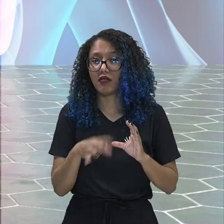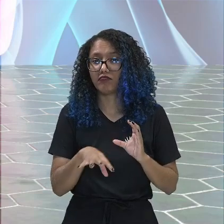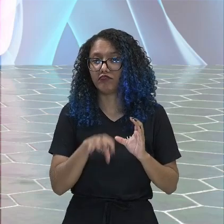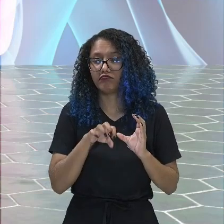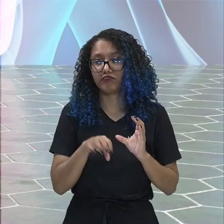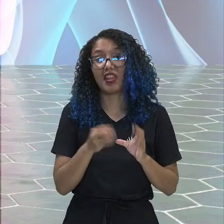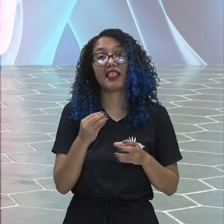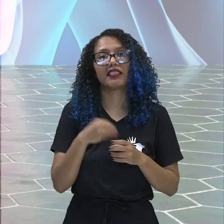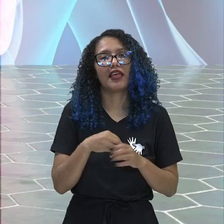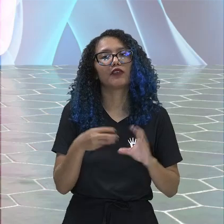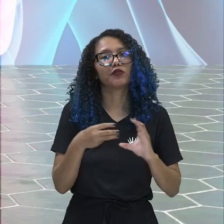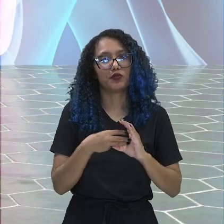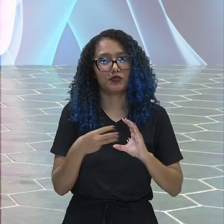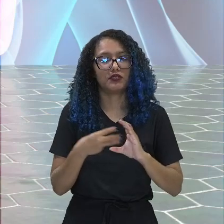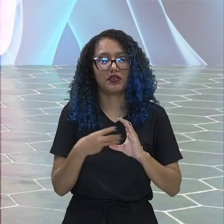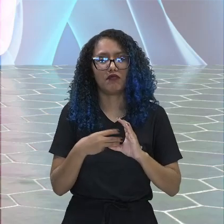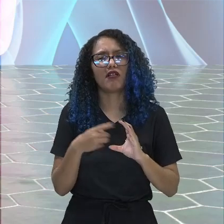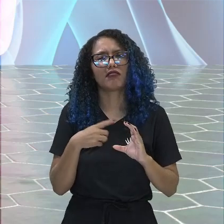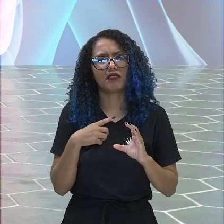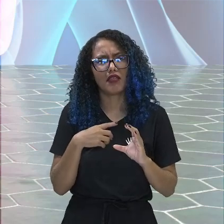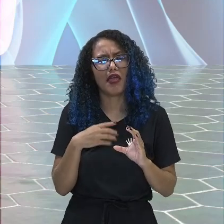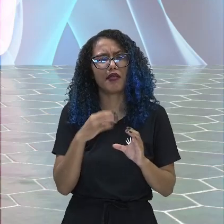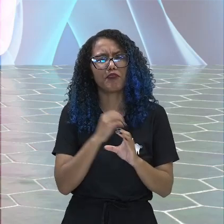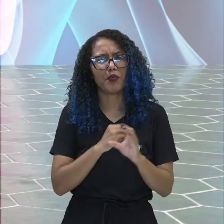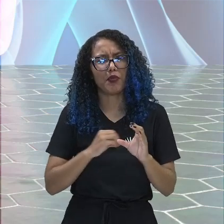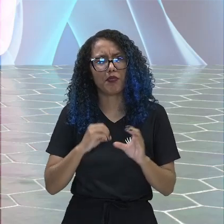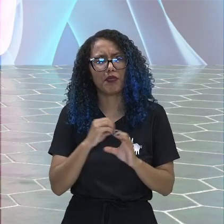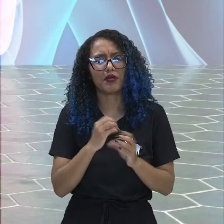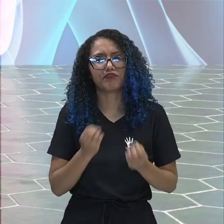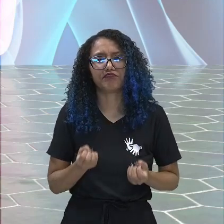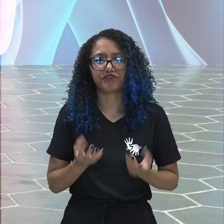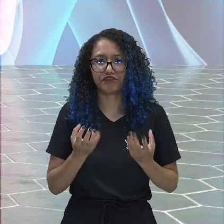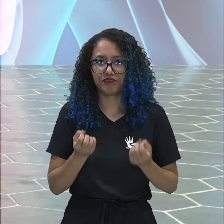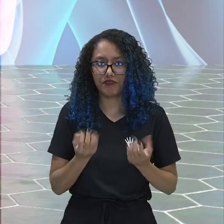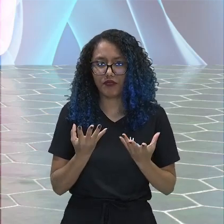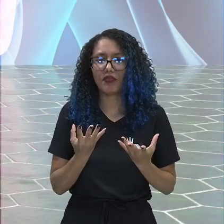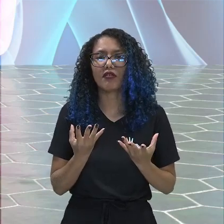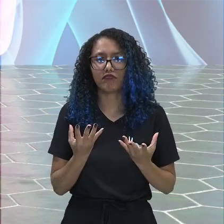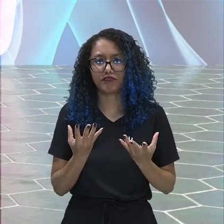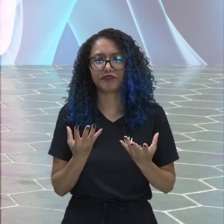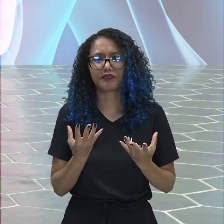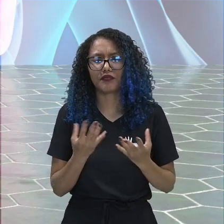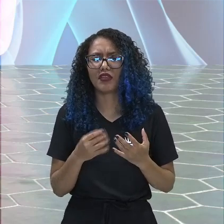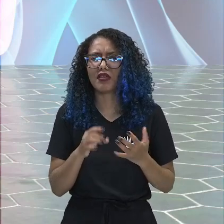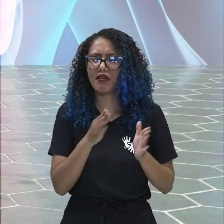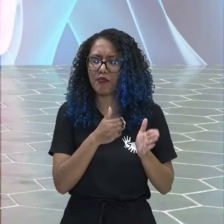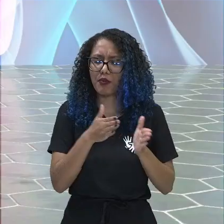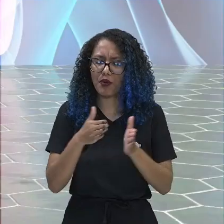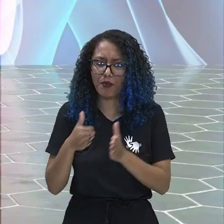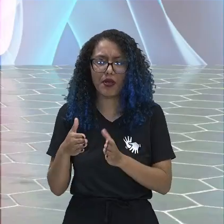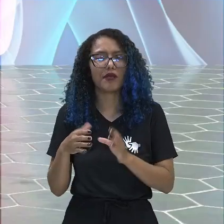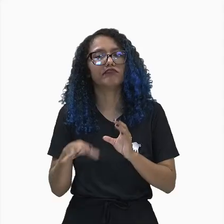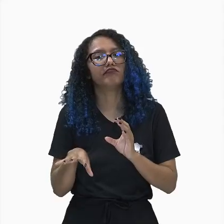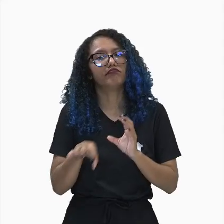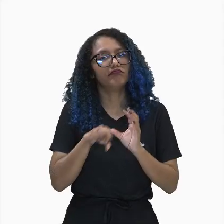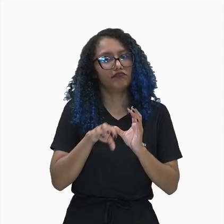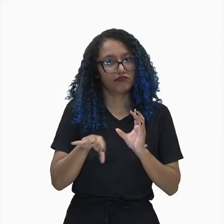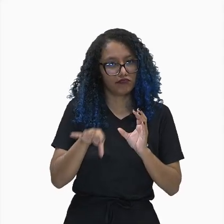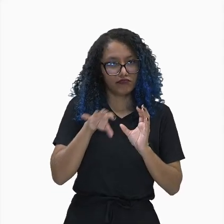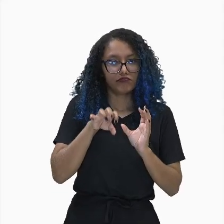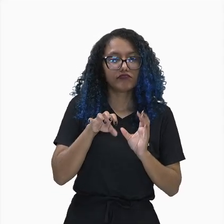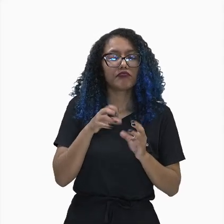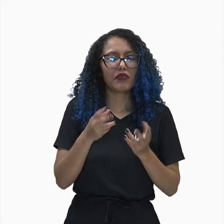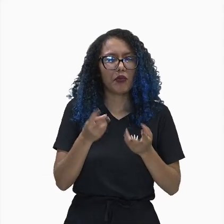ter a participação lá das mitocôndrias também nas etapas de respiração celular. Veja que é o